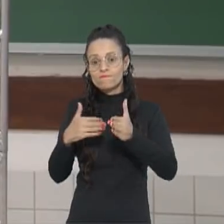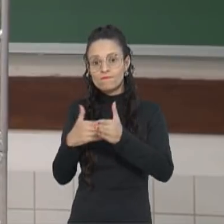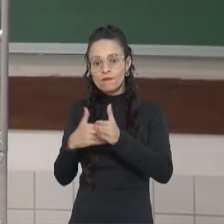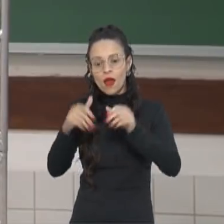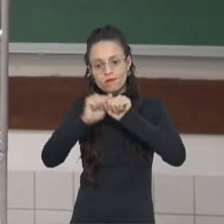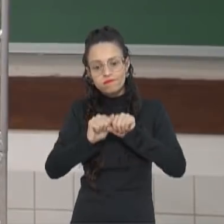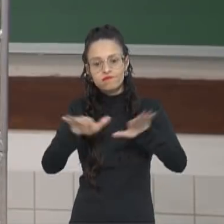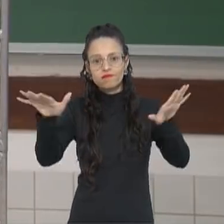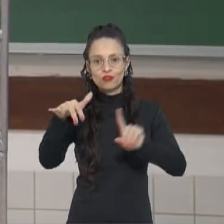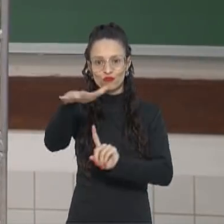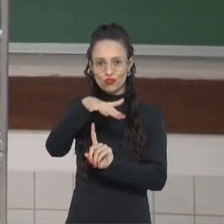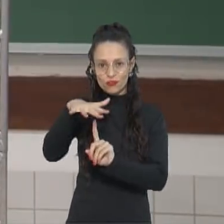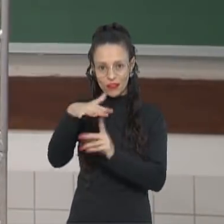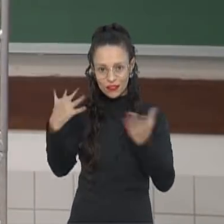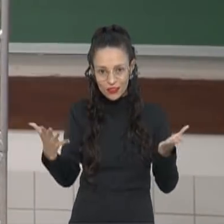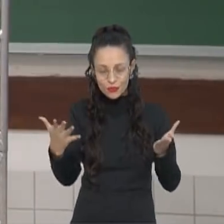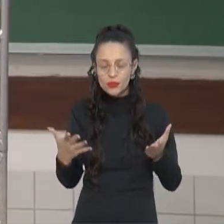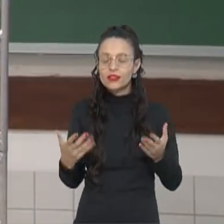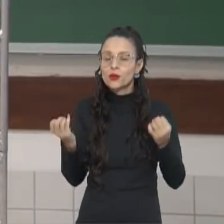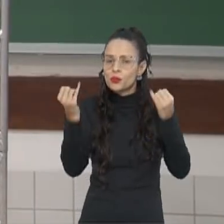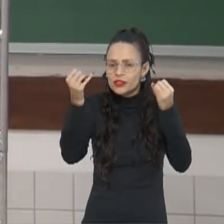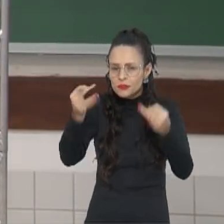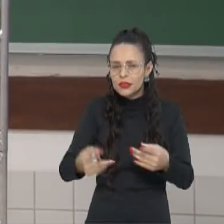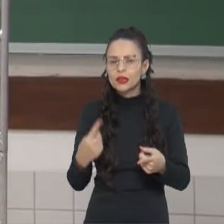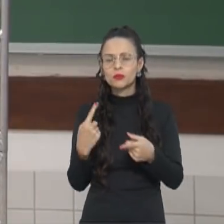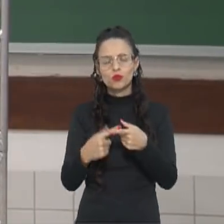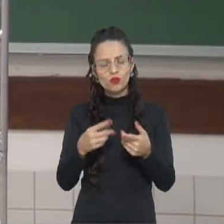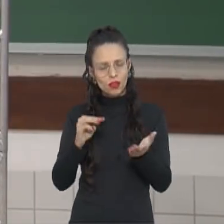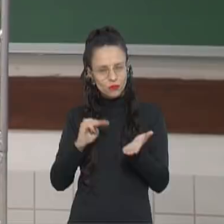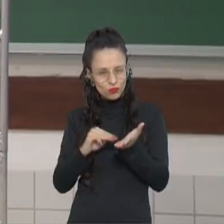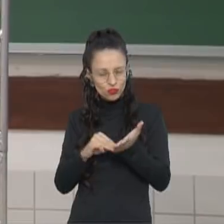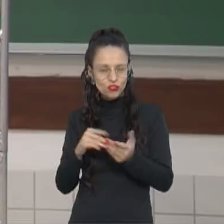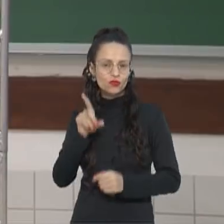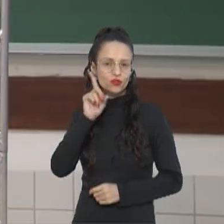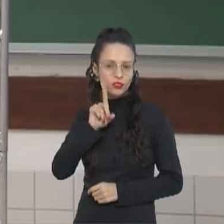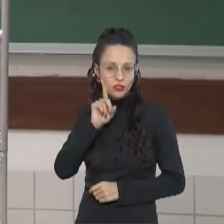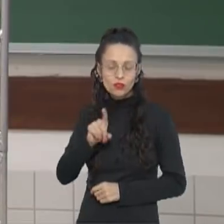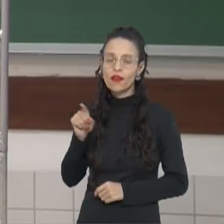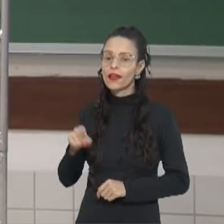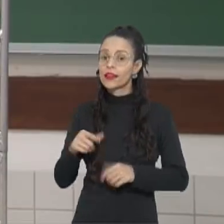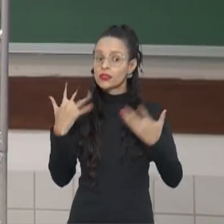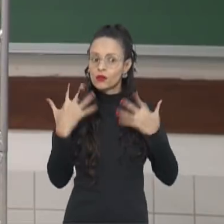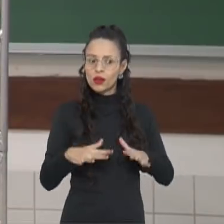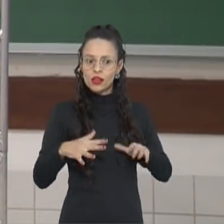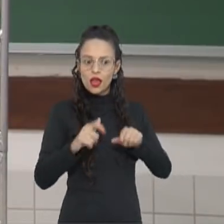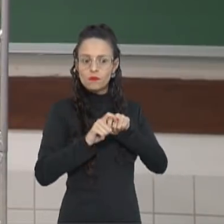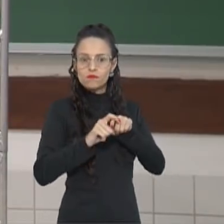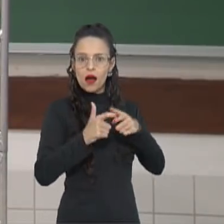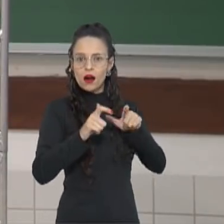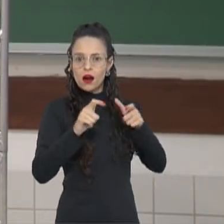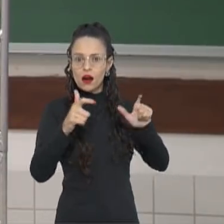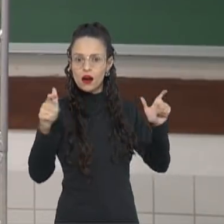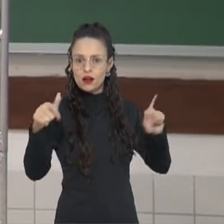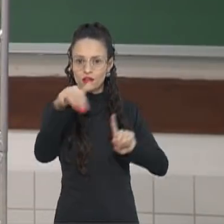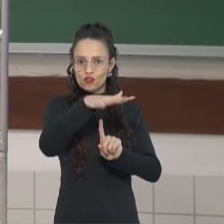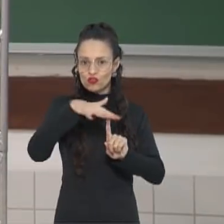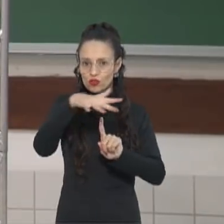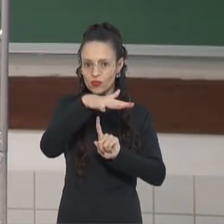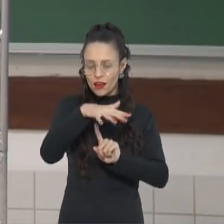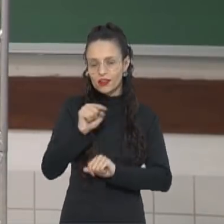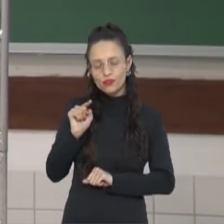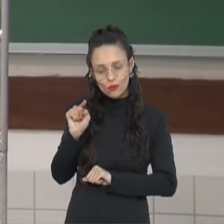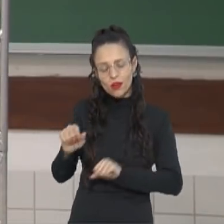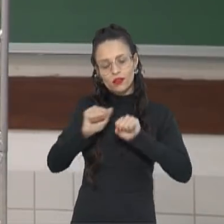socialismo na região. Então, justificativa para a presença dos Estados Unidos, impedir o crescimento do socialismo na